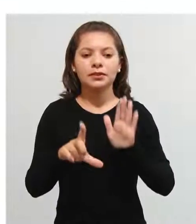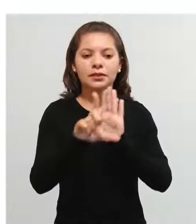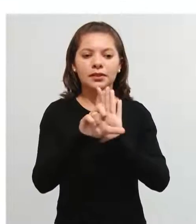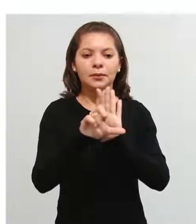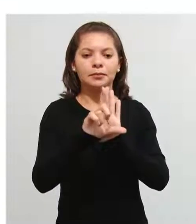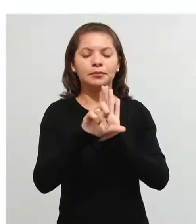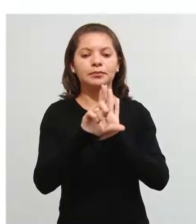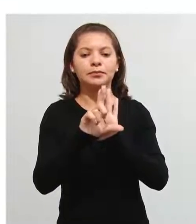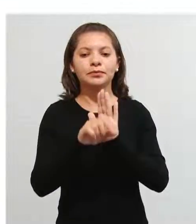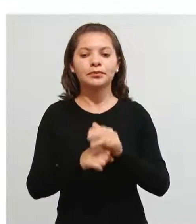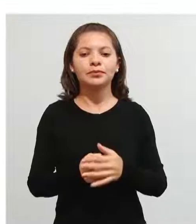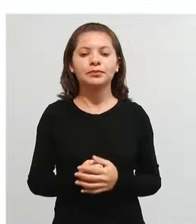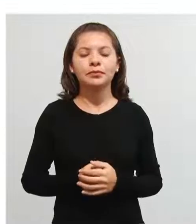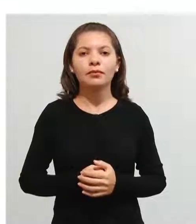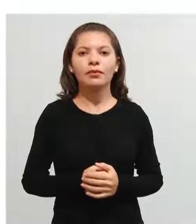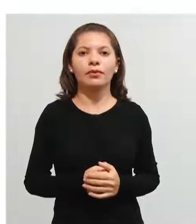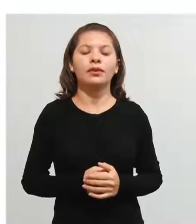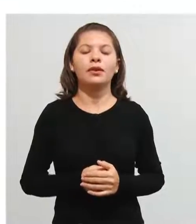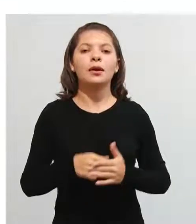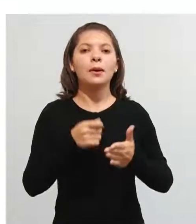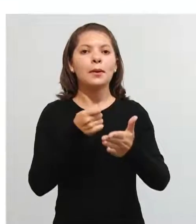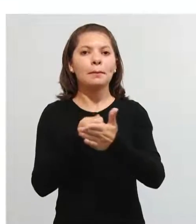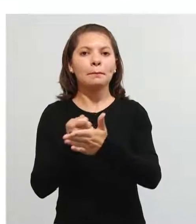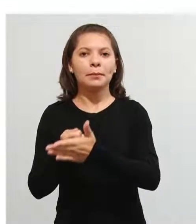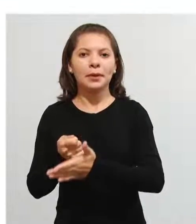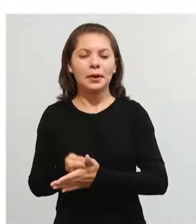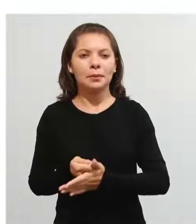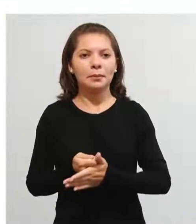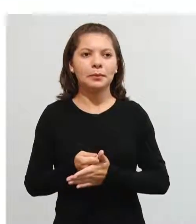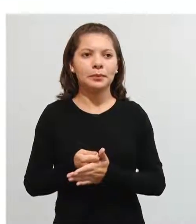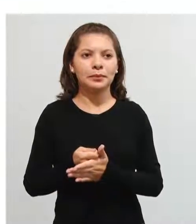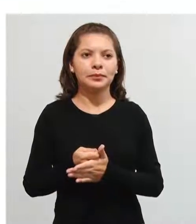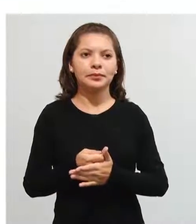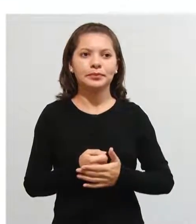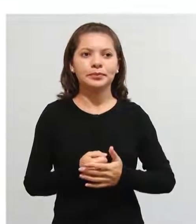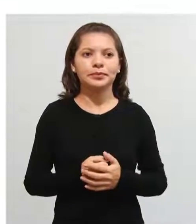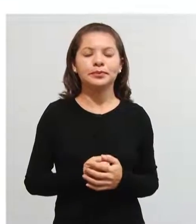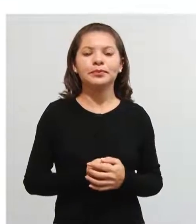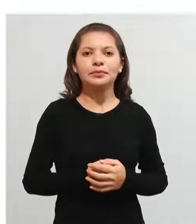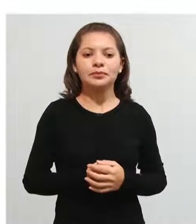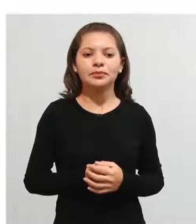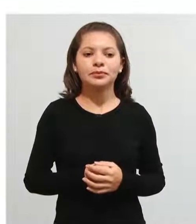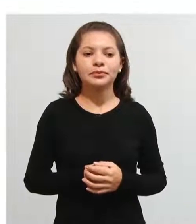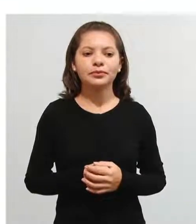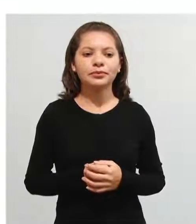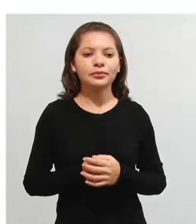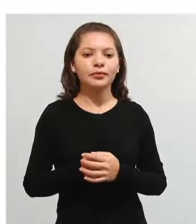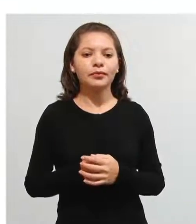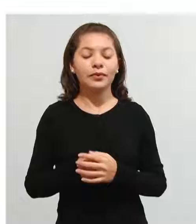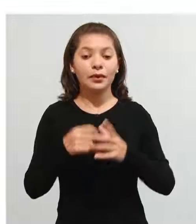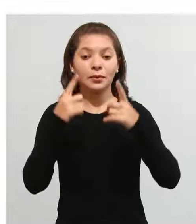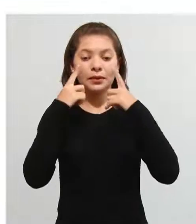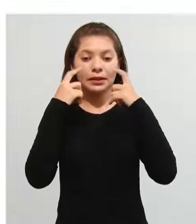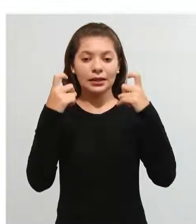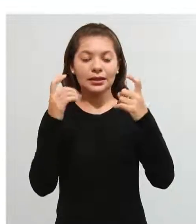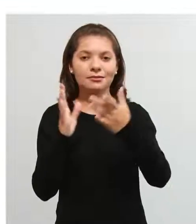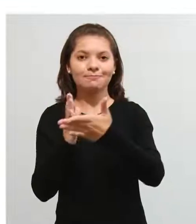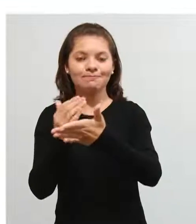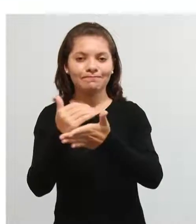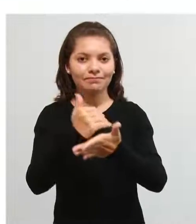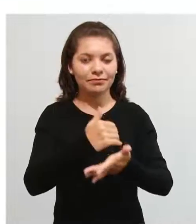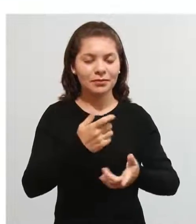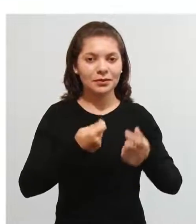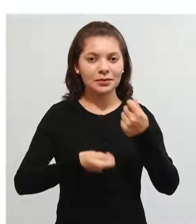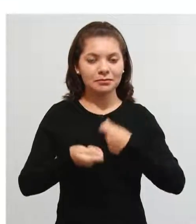tá? Externando que seu pagamento não depende da intenção do contribuinte, e sim do interesse da arrecadação para a